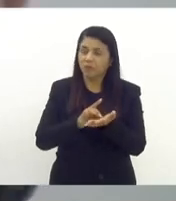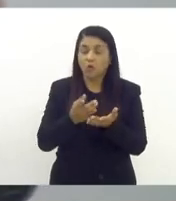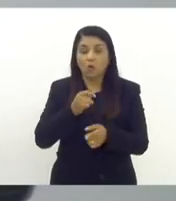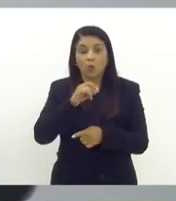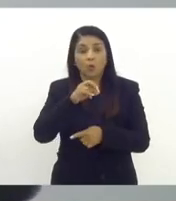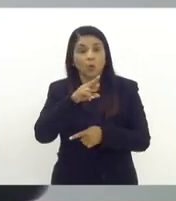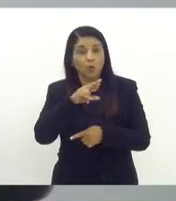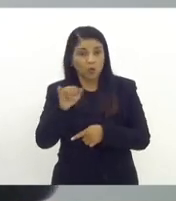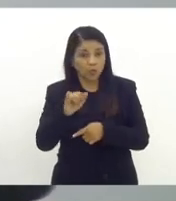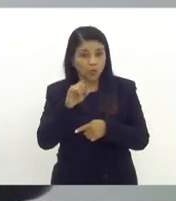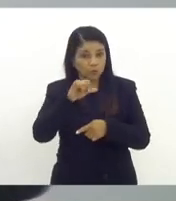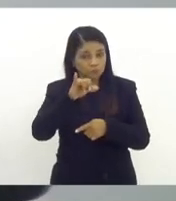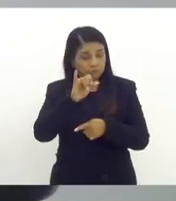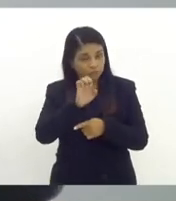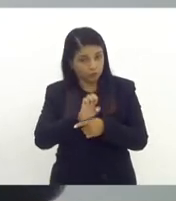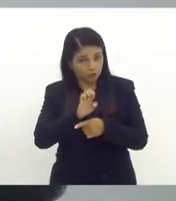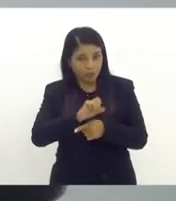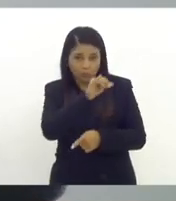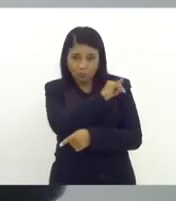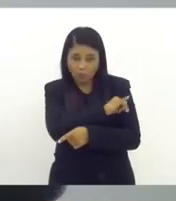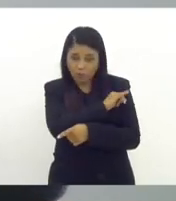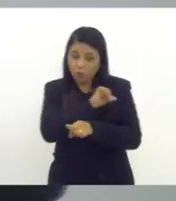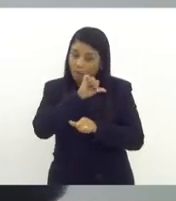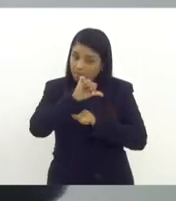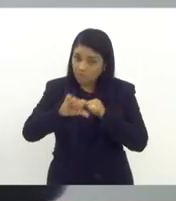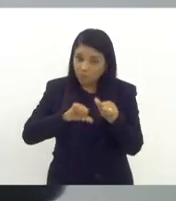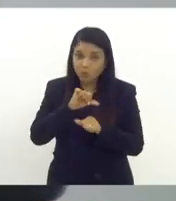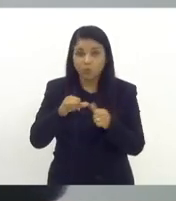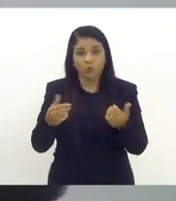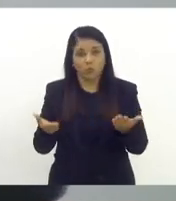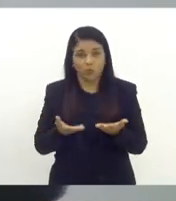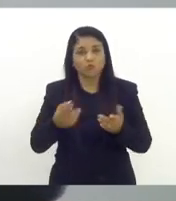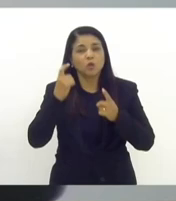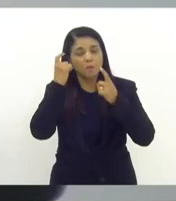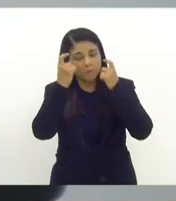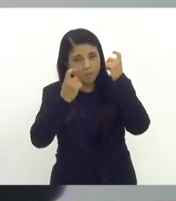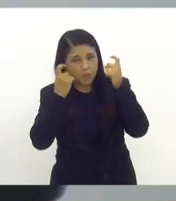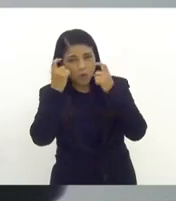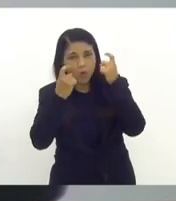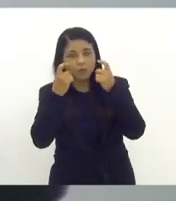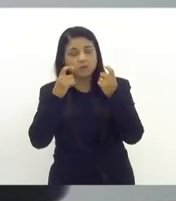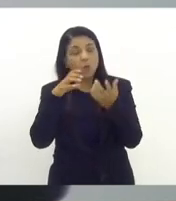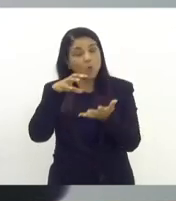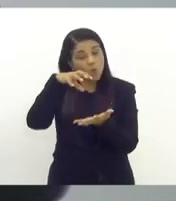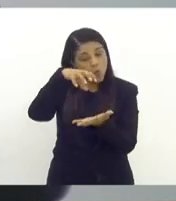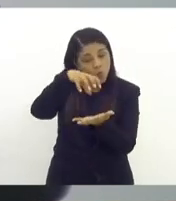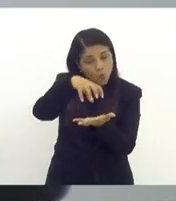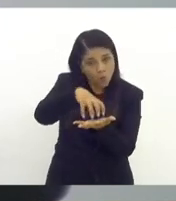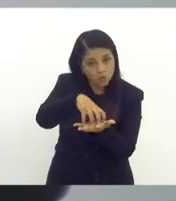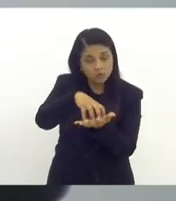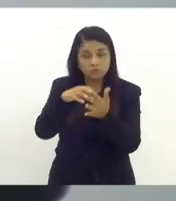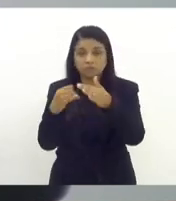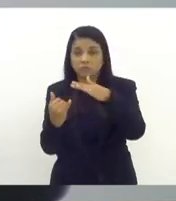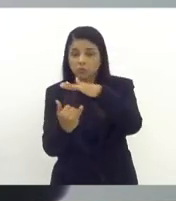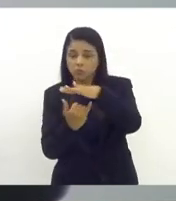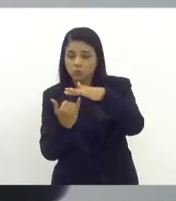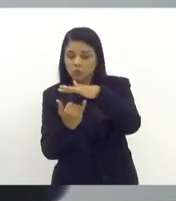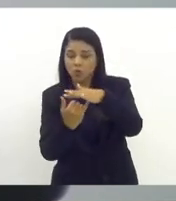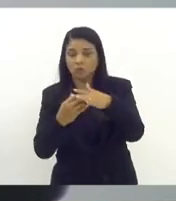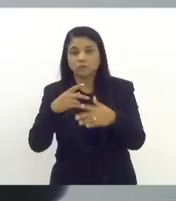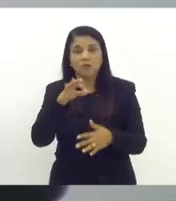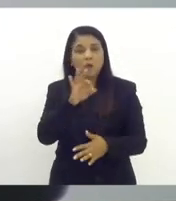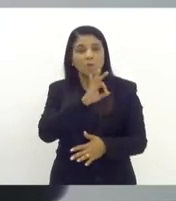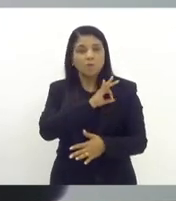as coisas mudam Então mas assim a gente tá muito preocupado a ideia de que realmente concentrar num único órgão da Polícia Civil não